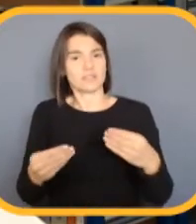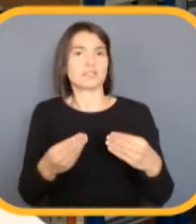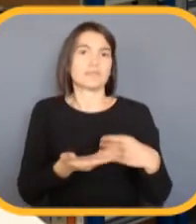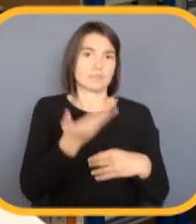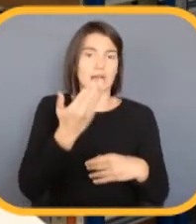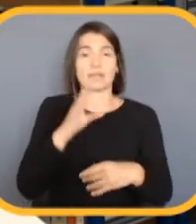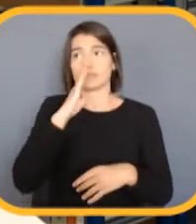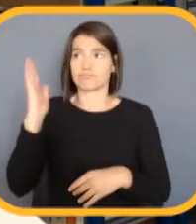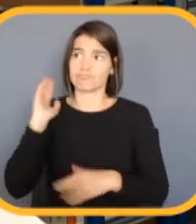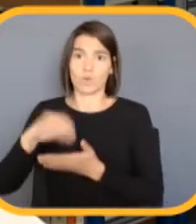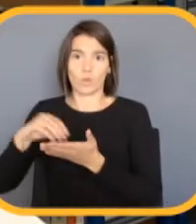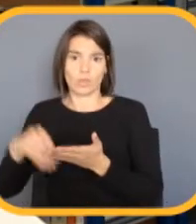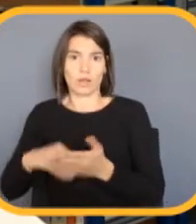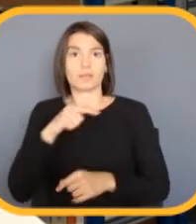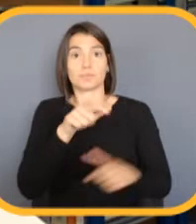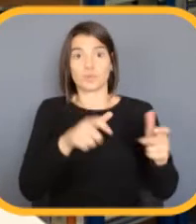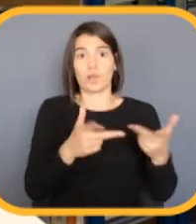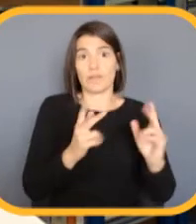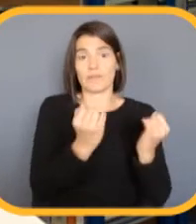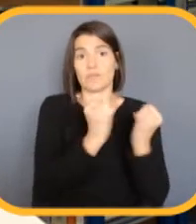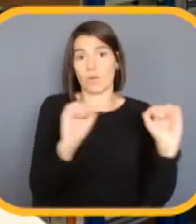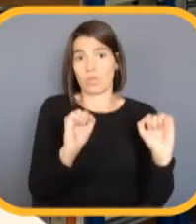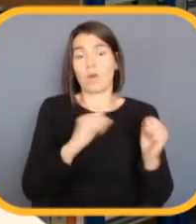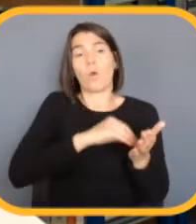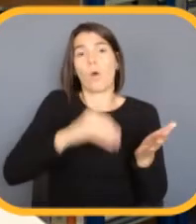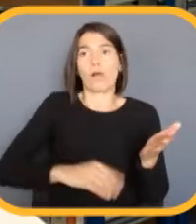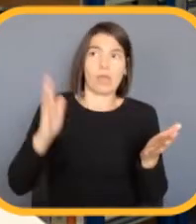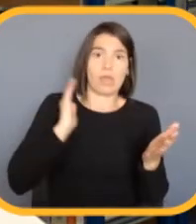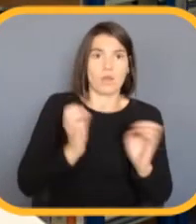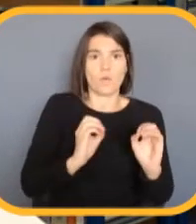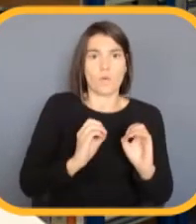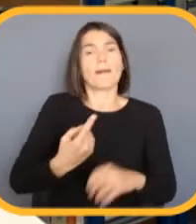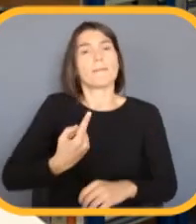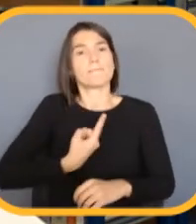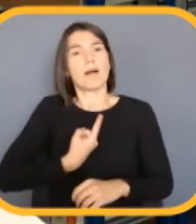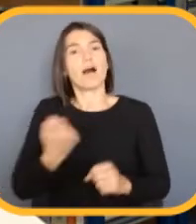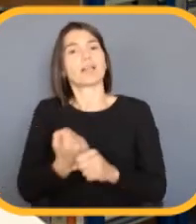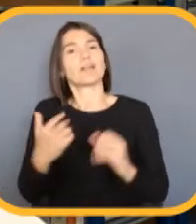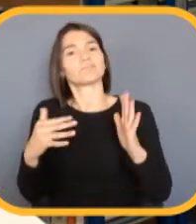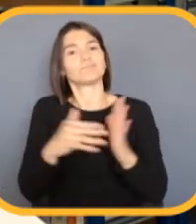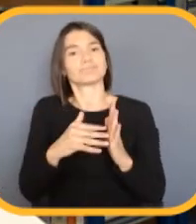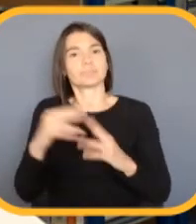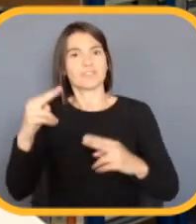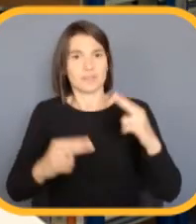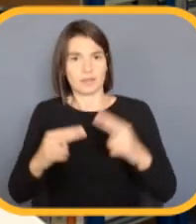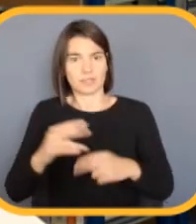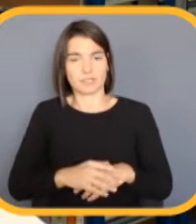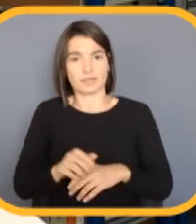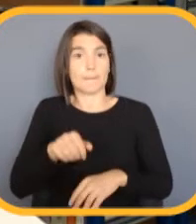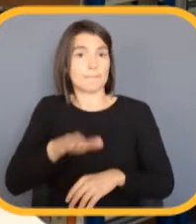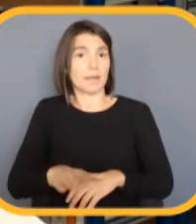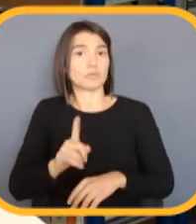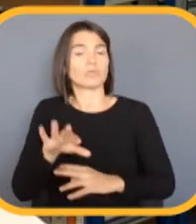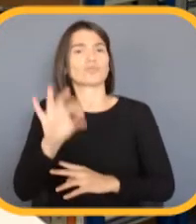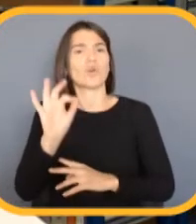do que um trabalhador dependente, os freelancers, por não estarem sujeitos a um contrato, têm de registrar a sua atividade nas finanças. O primeiro